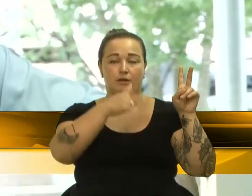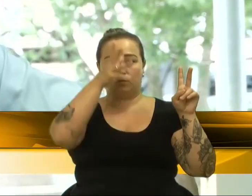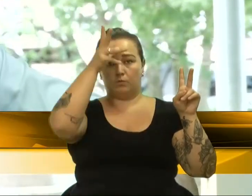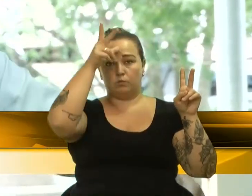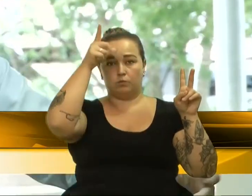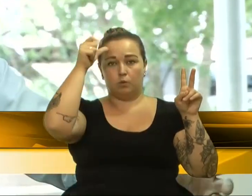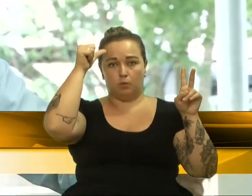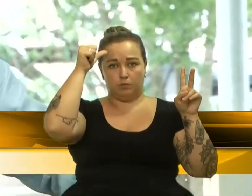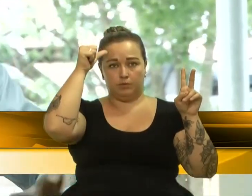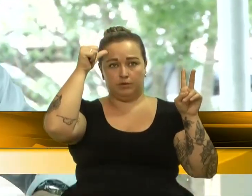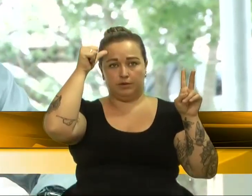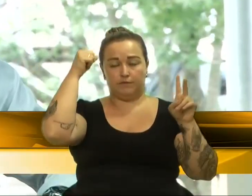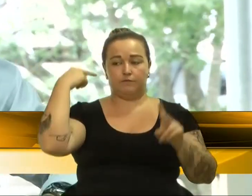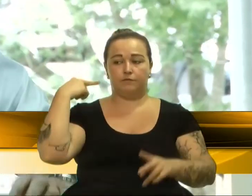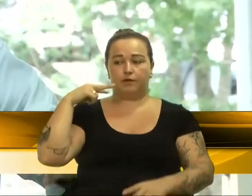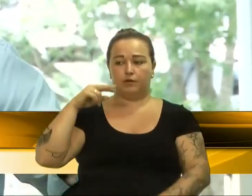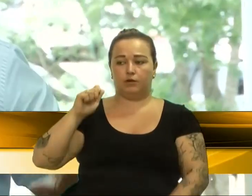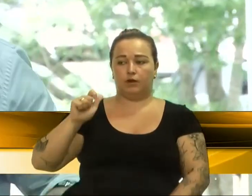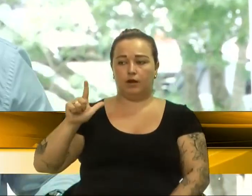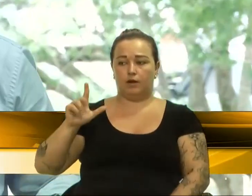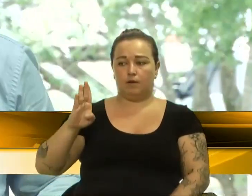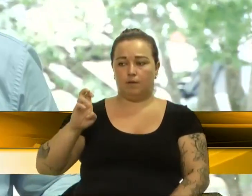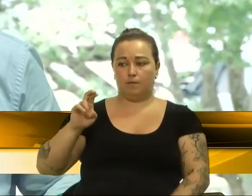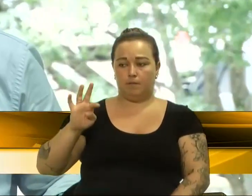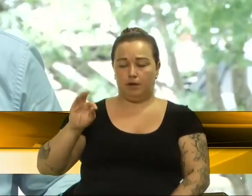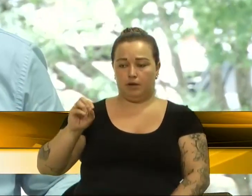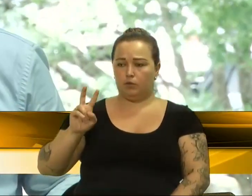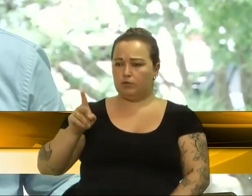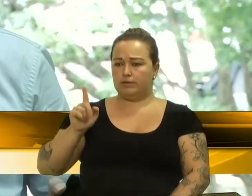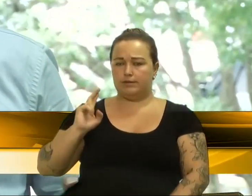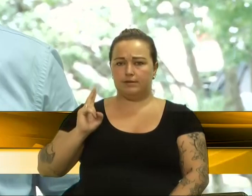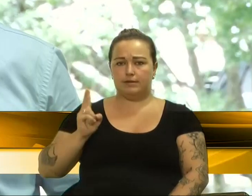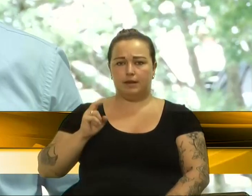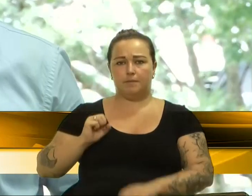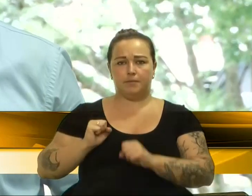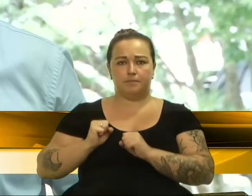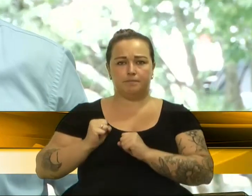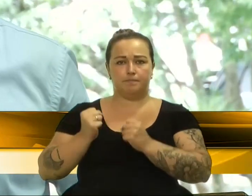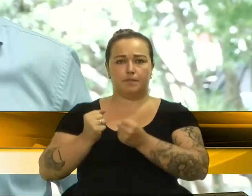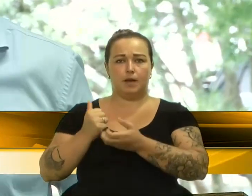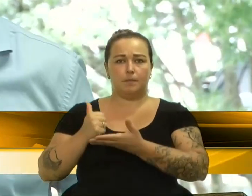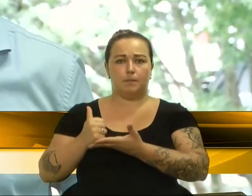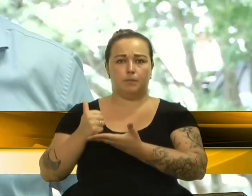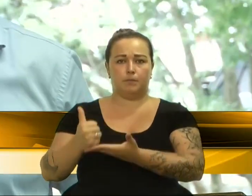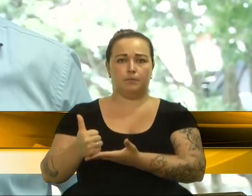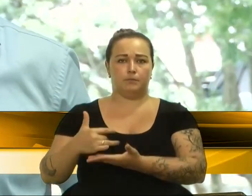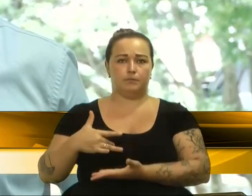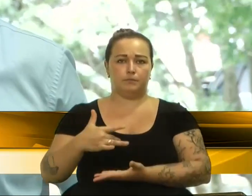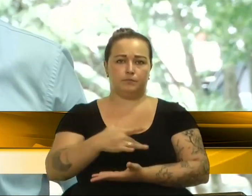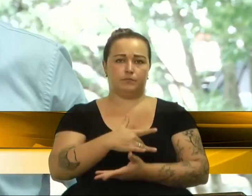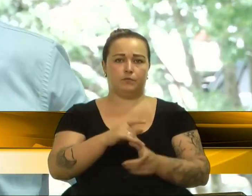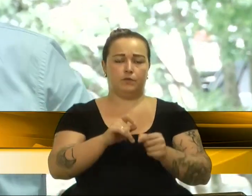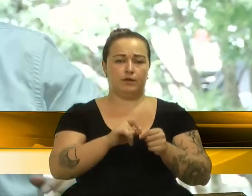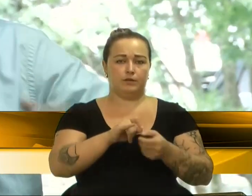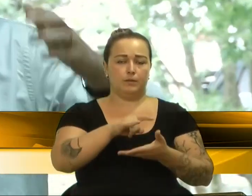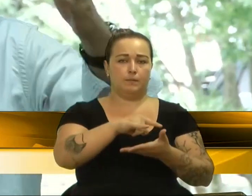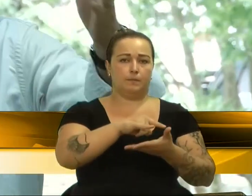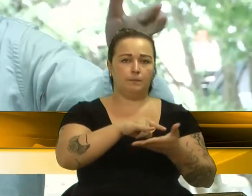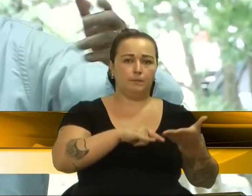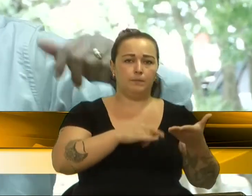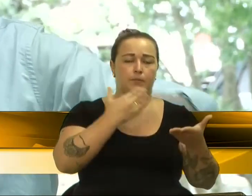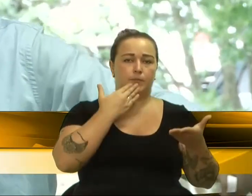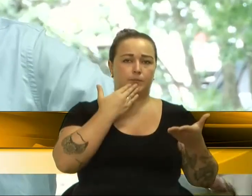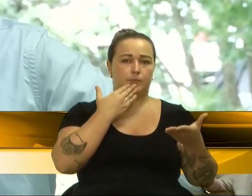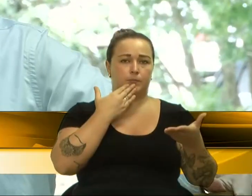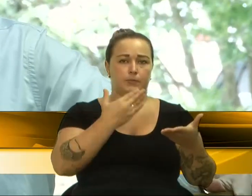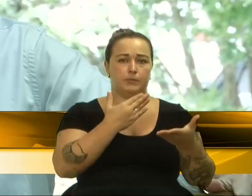Alberto. O senhor que tem sido um defensor da saúde com pedidos de informações,